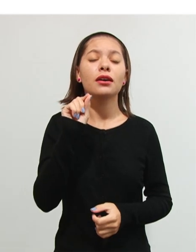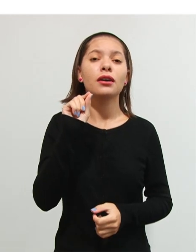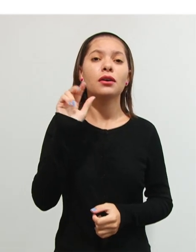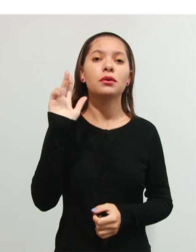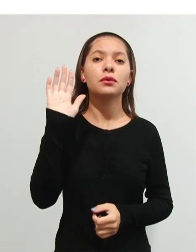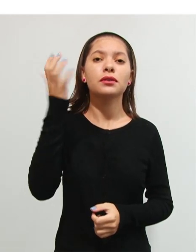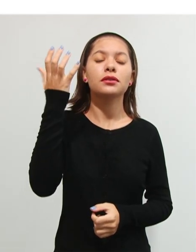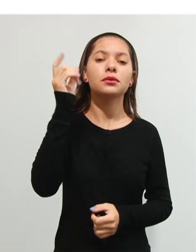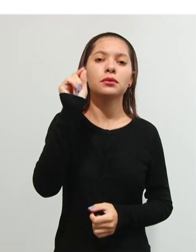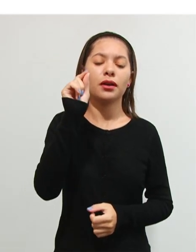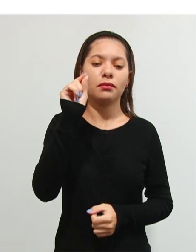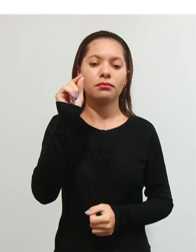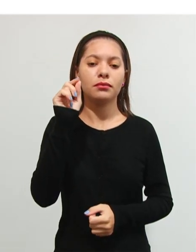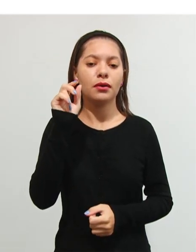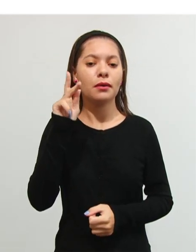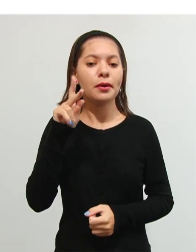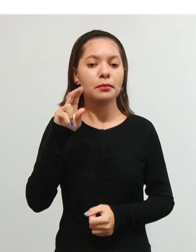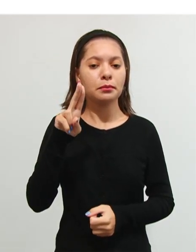uma punição.